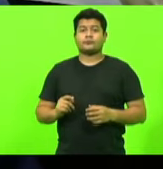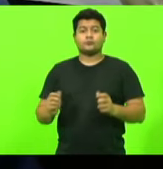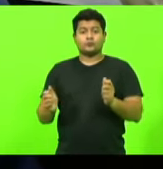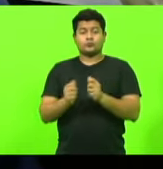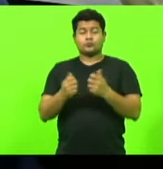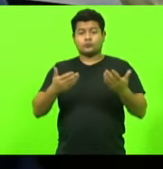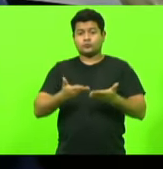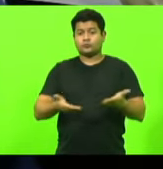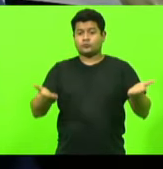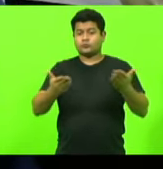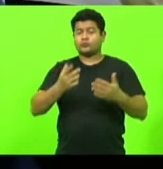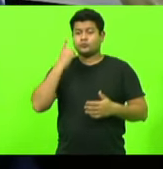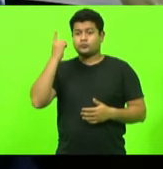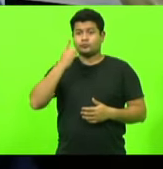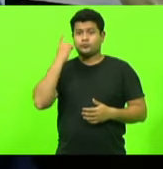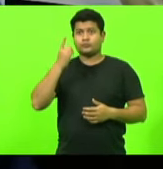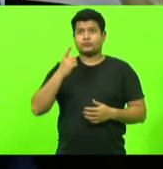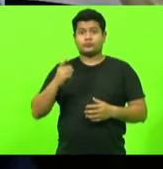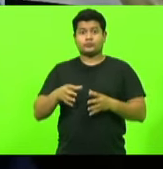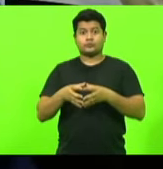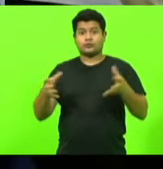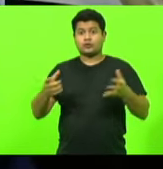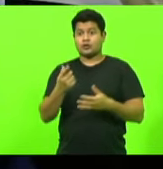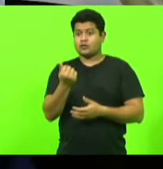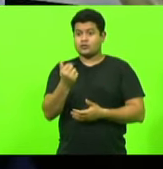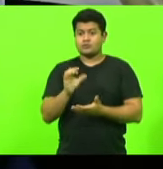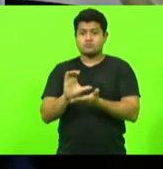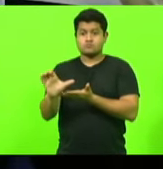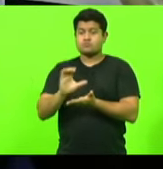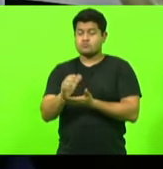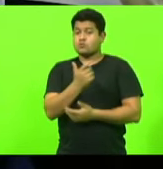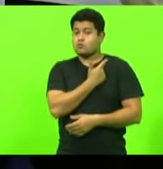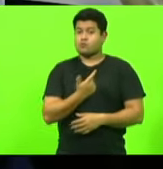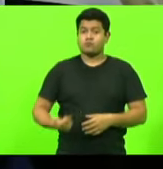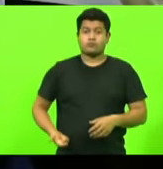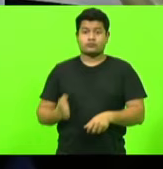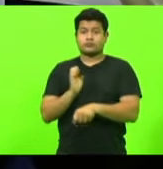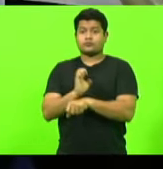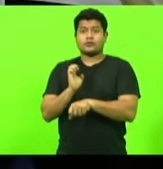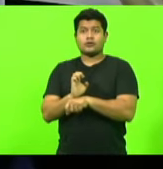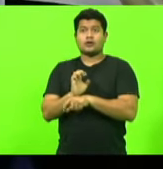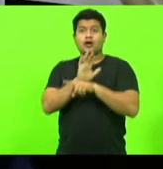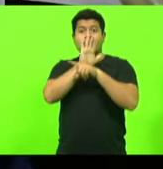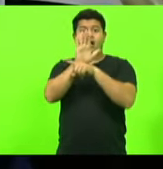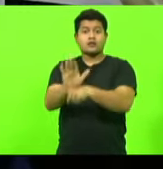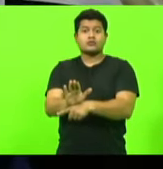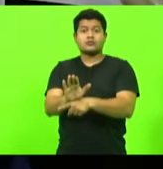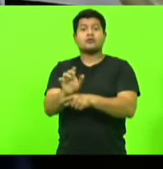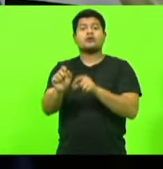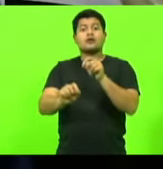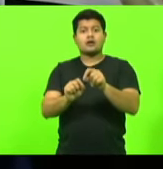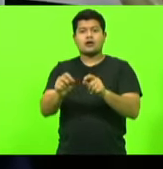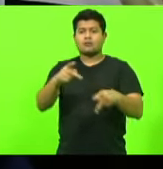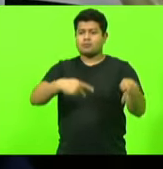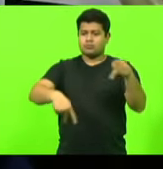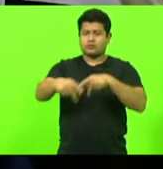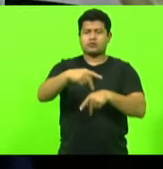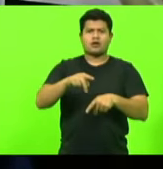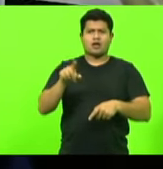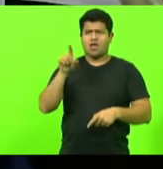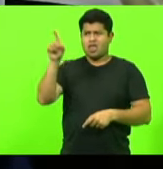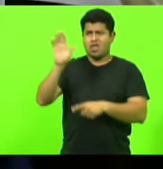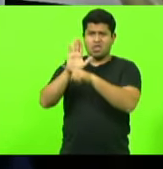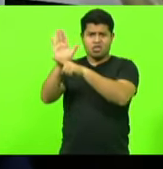pelo grande investimento que o governo do Estado está fazendo em benefício dos catarinenses e não do governo